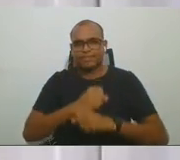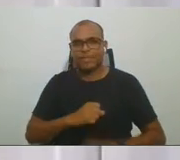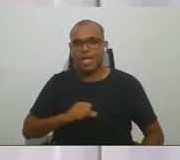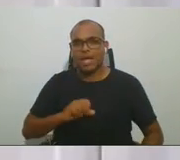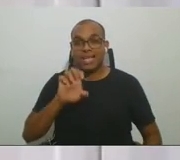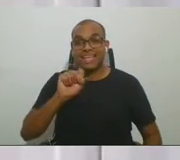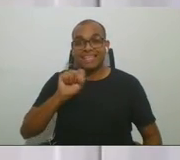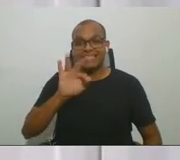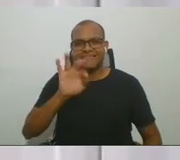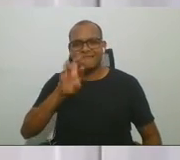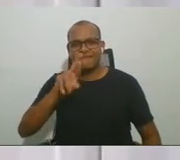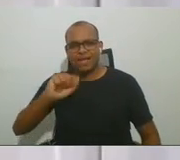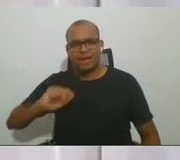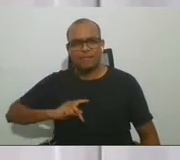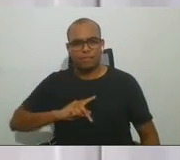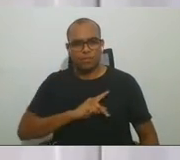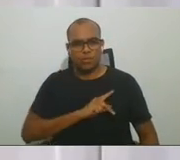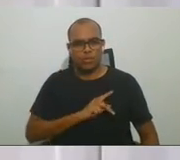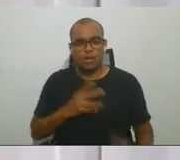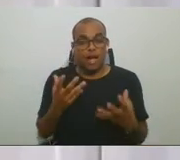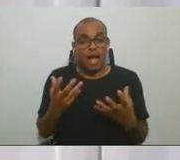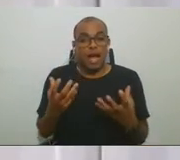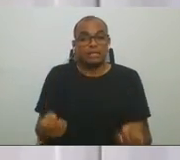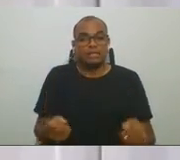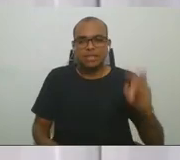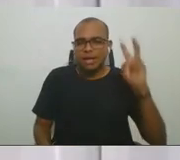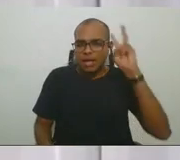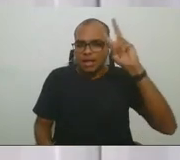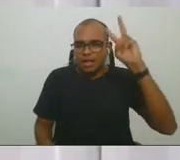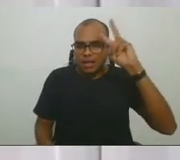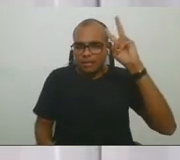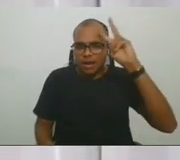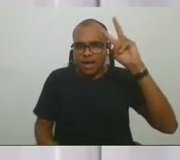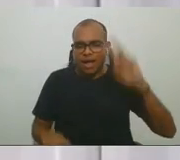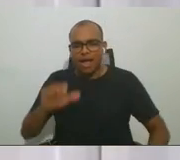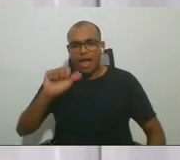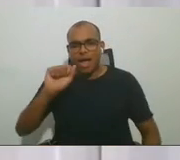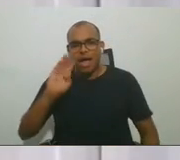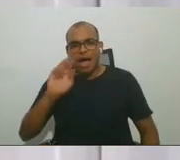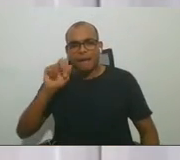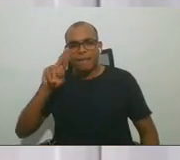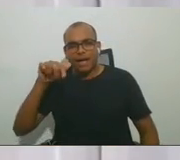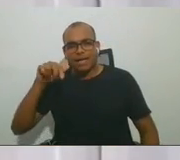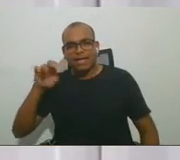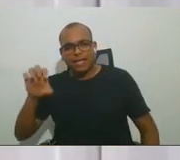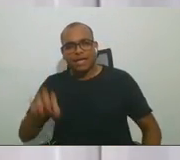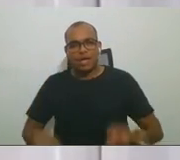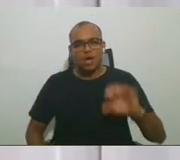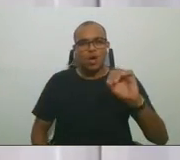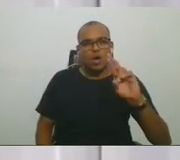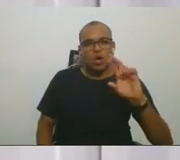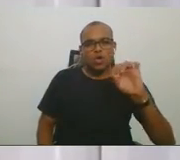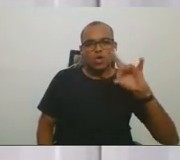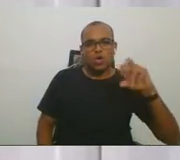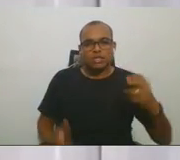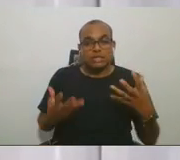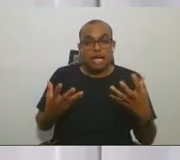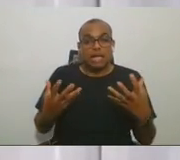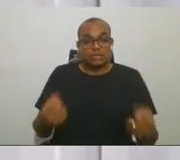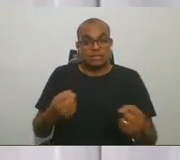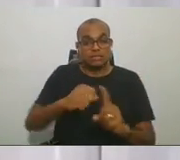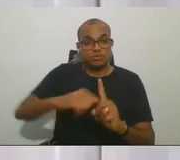pela adesão, vamos lembrar, a Abadia e Ordóñez, sua adesão à questão